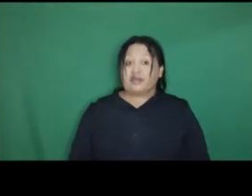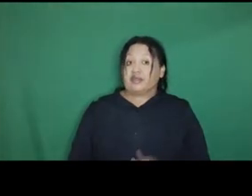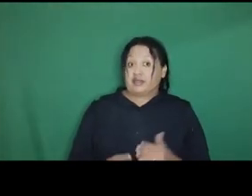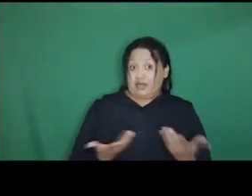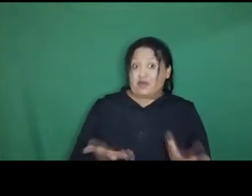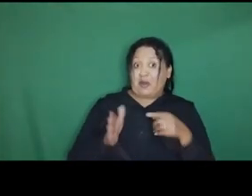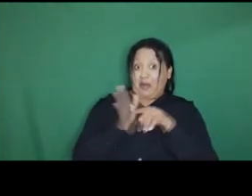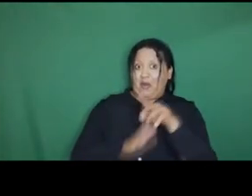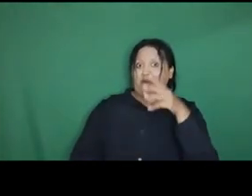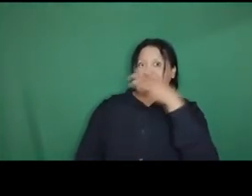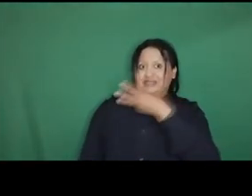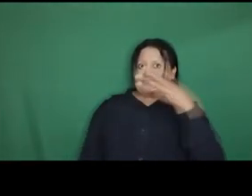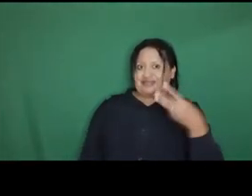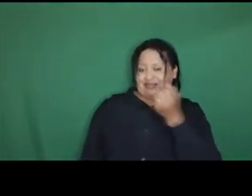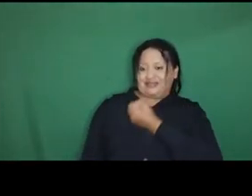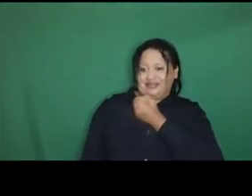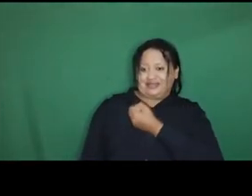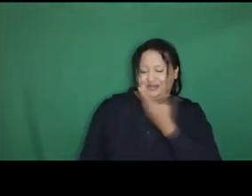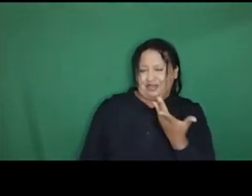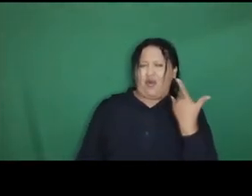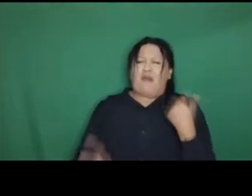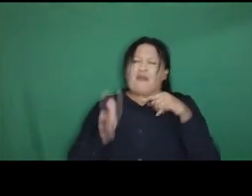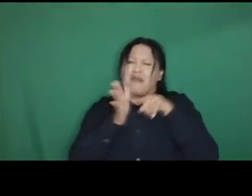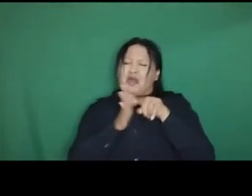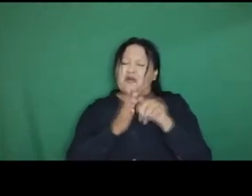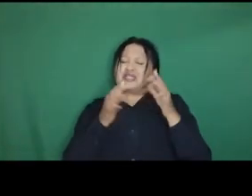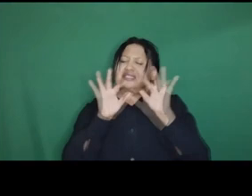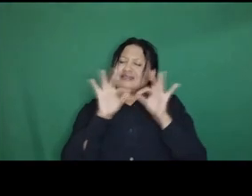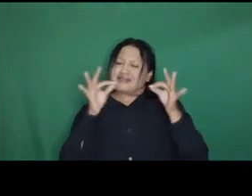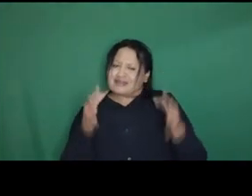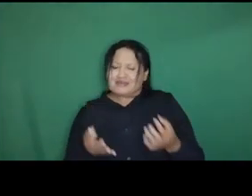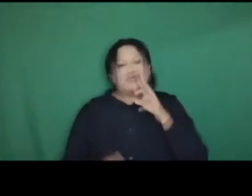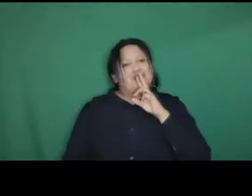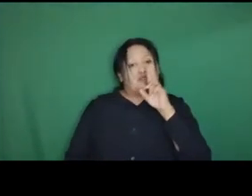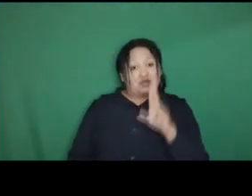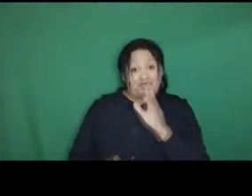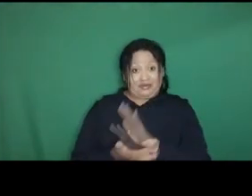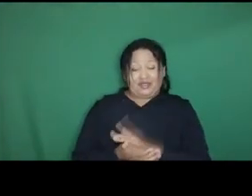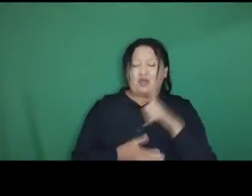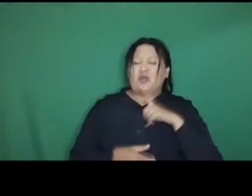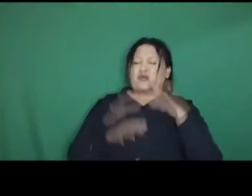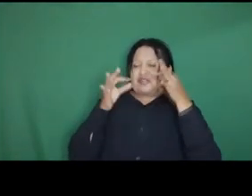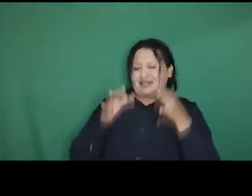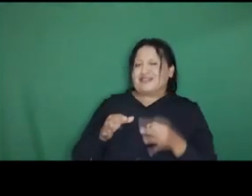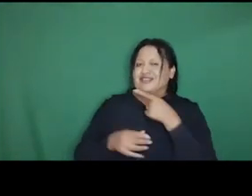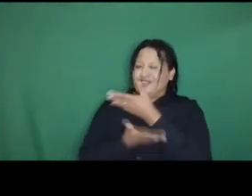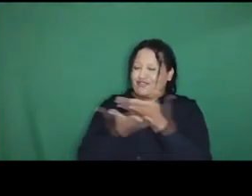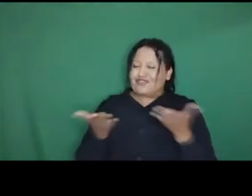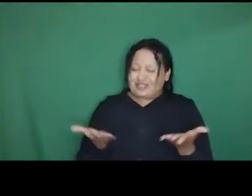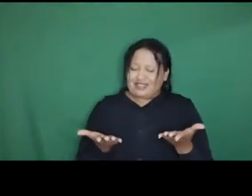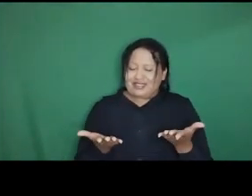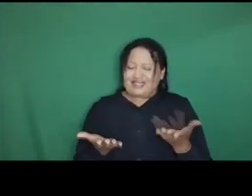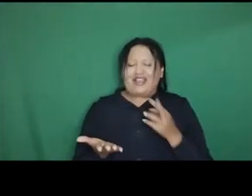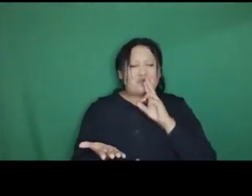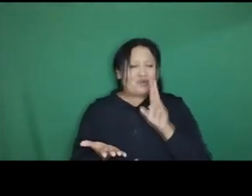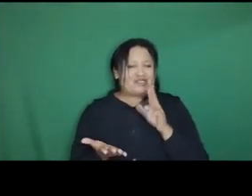A gente tem uma questão que basta assim tranquila mas dieta é uma questão mais simples de responder que eu tenho certeza